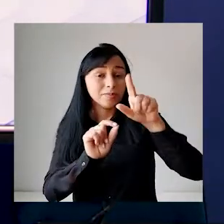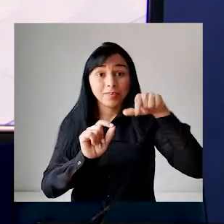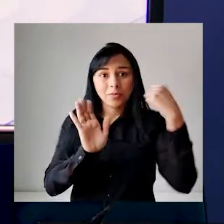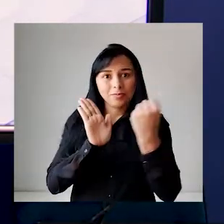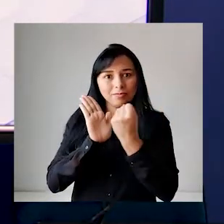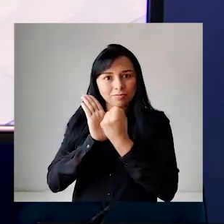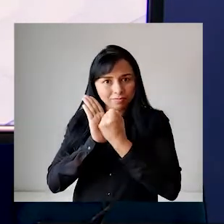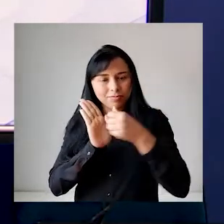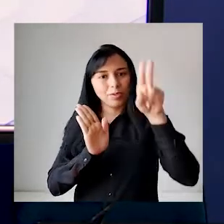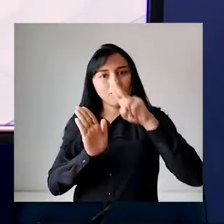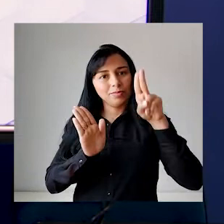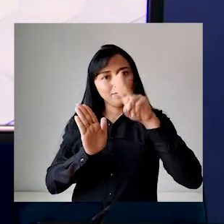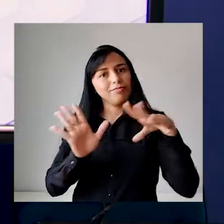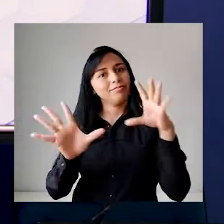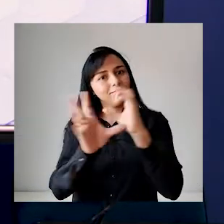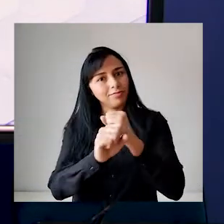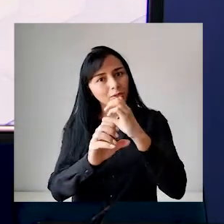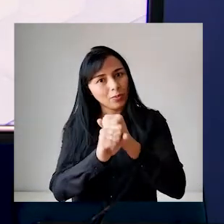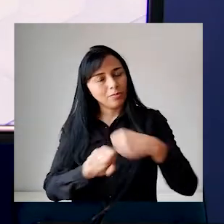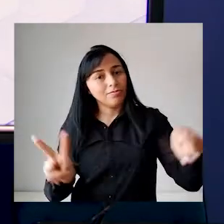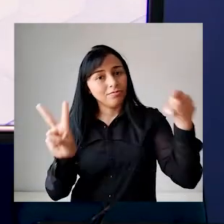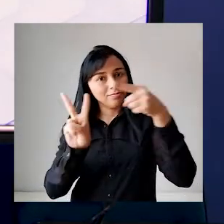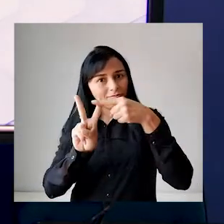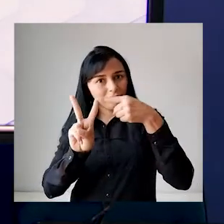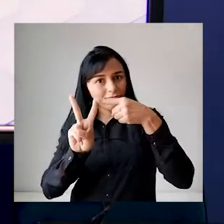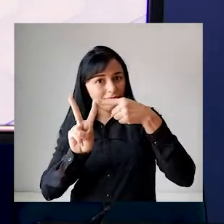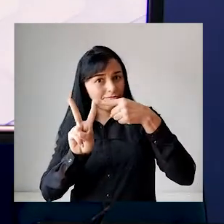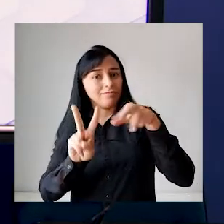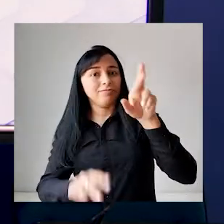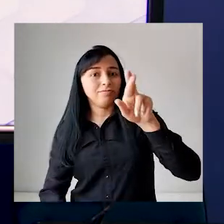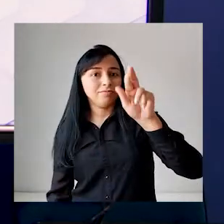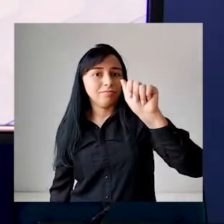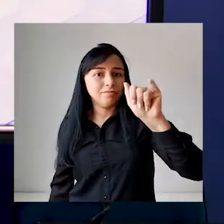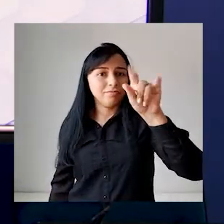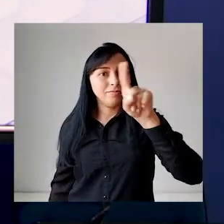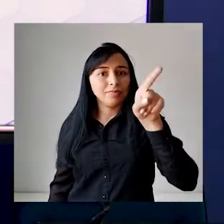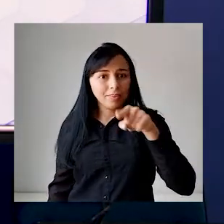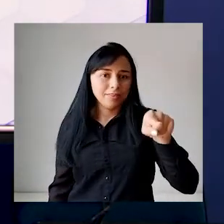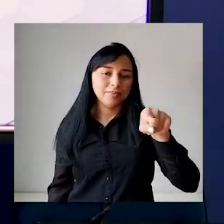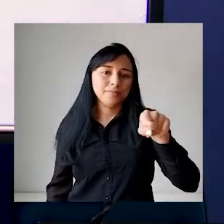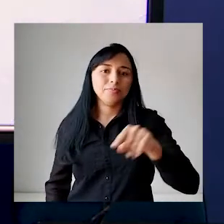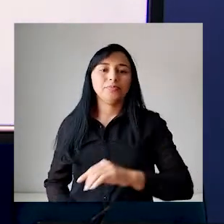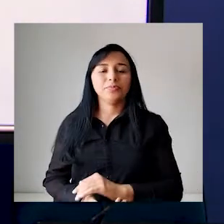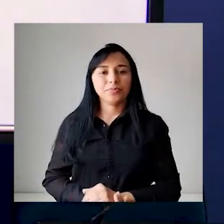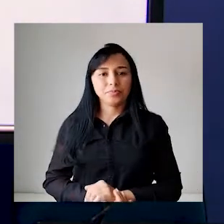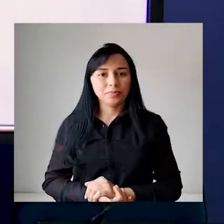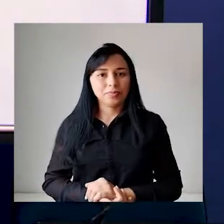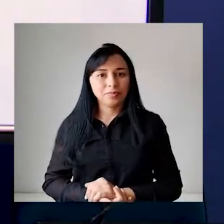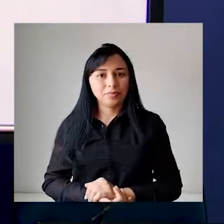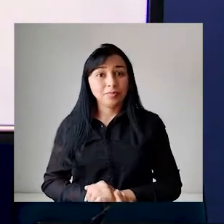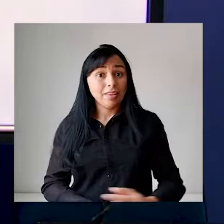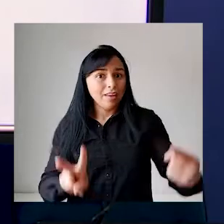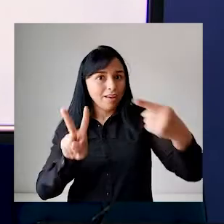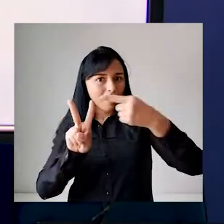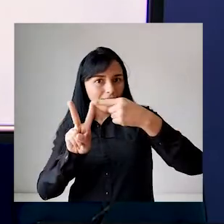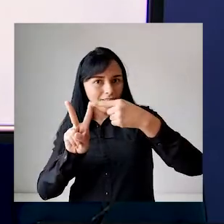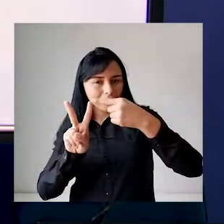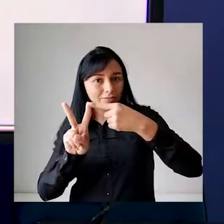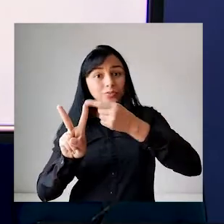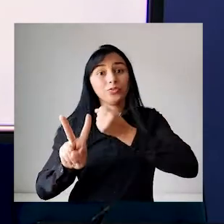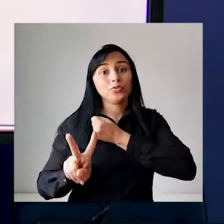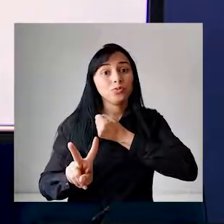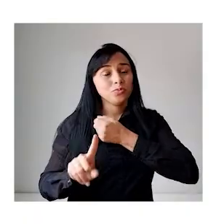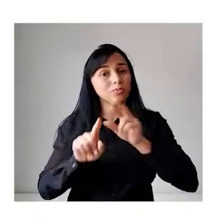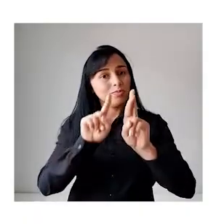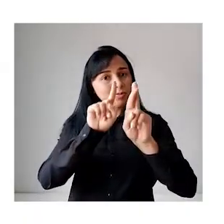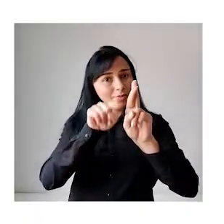são os símbolos usados para as raízes na matemática. Então vamos lá. Raiz enésima de um